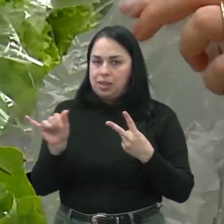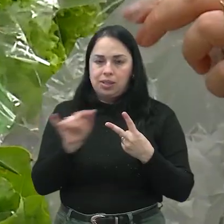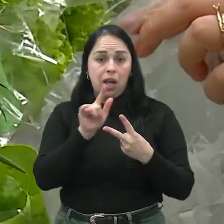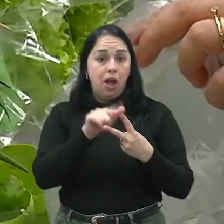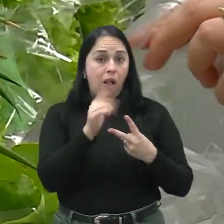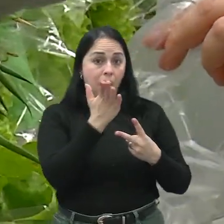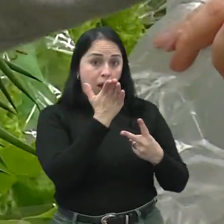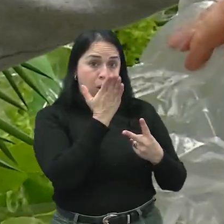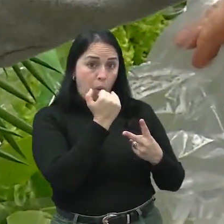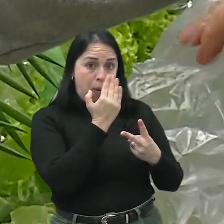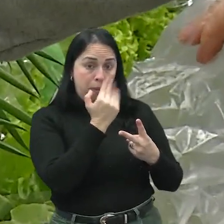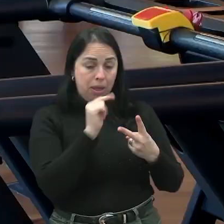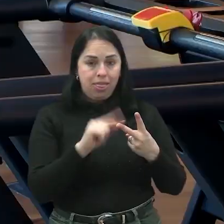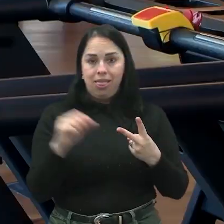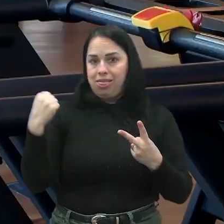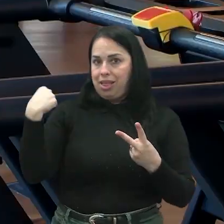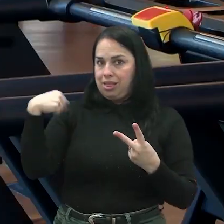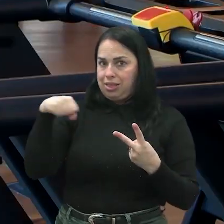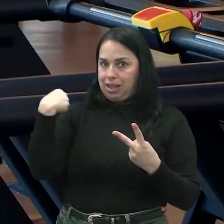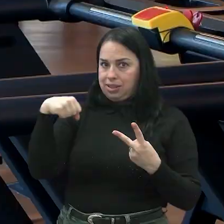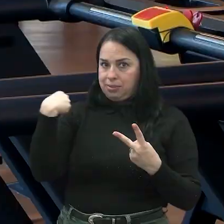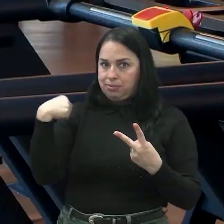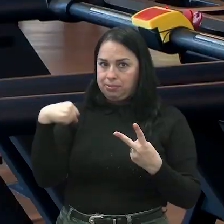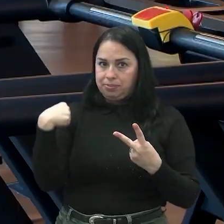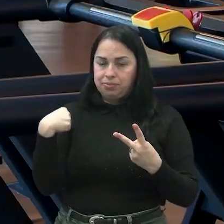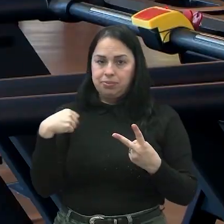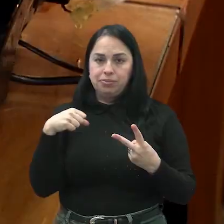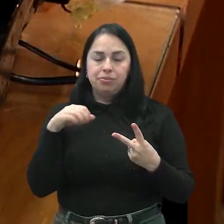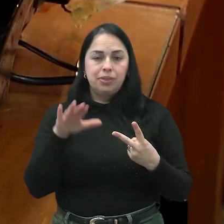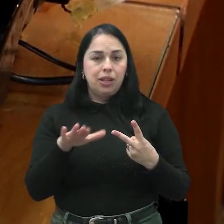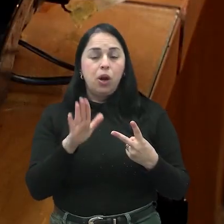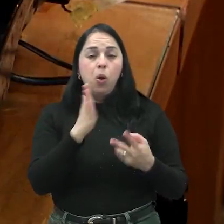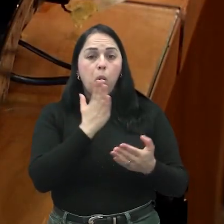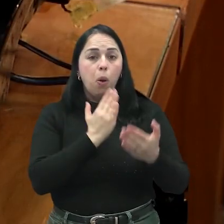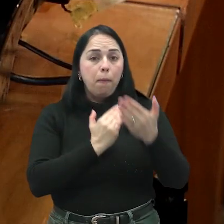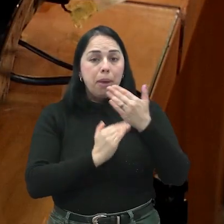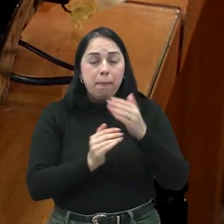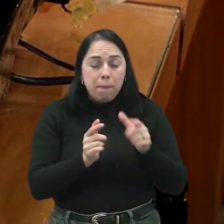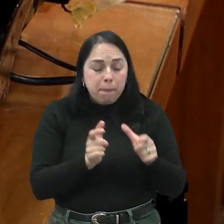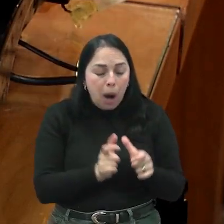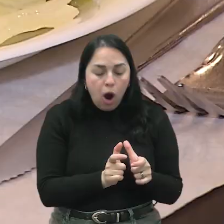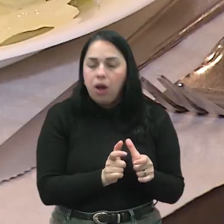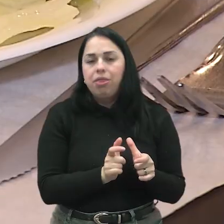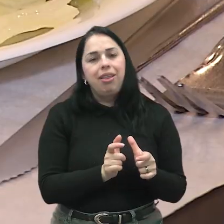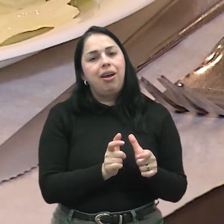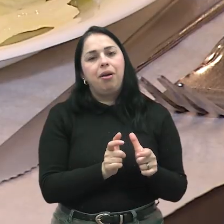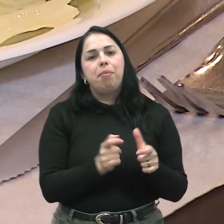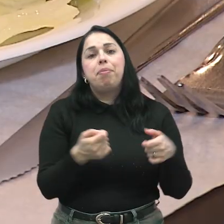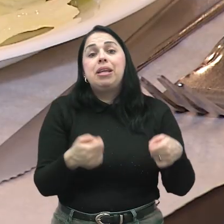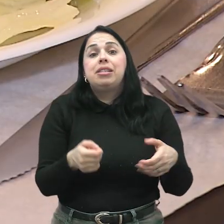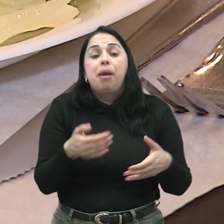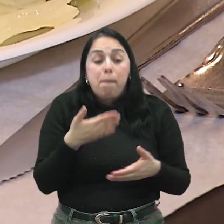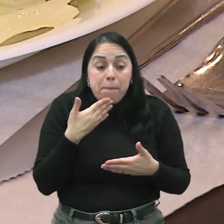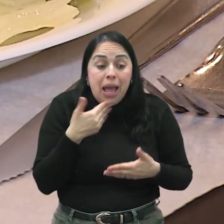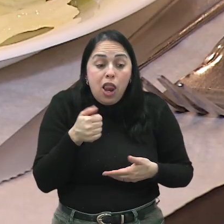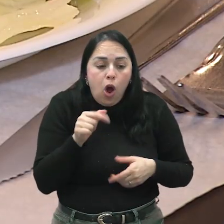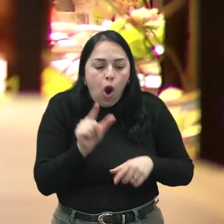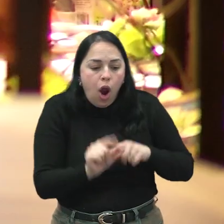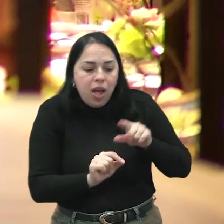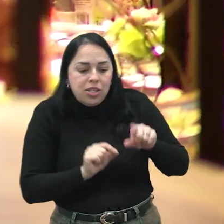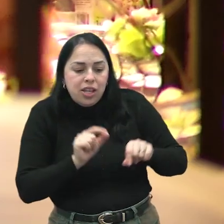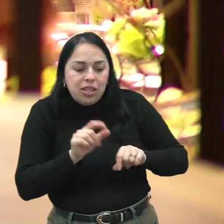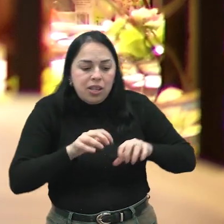pilares: a alimentação e exercício físico. Mais do que comer menos, é preciso comer